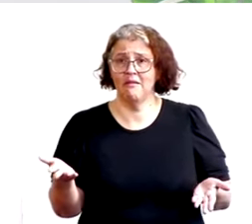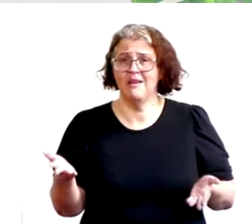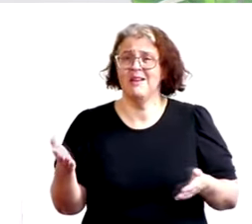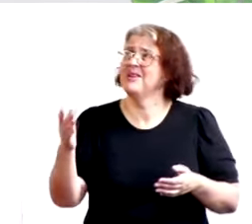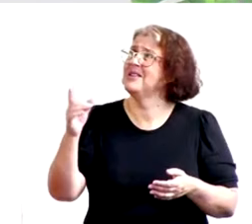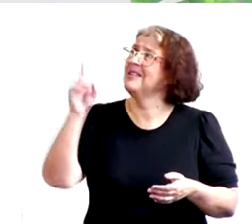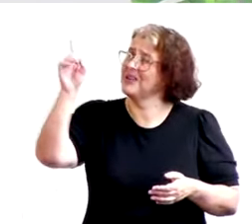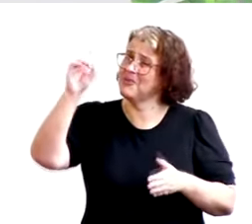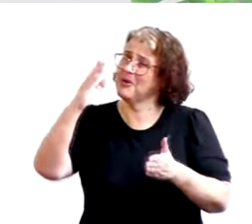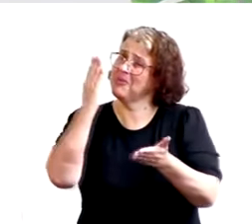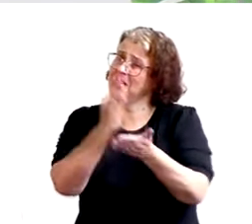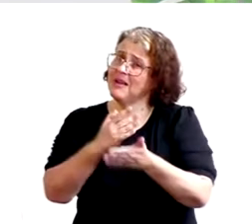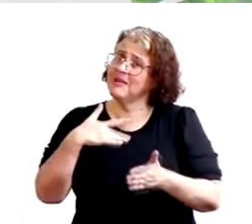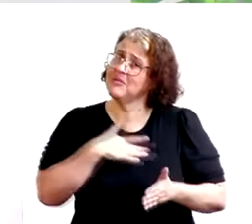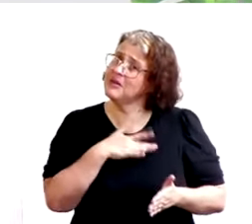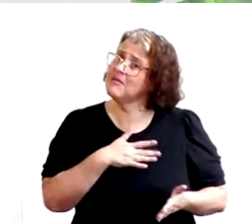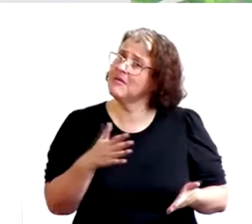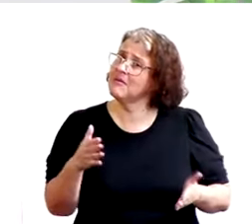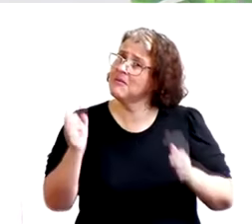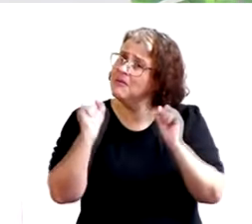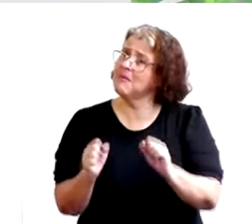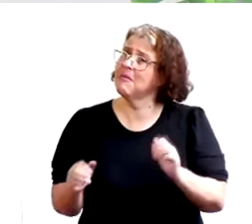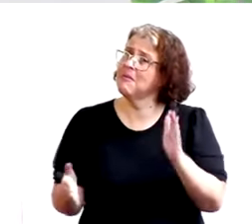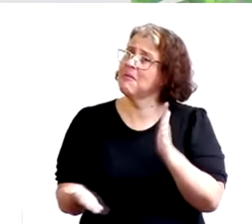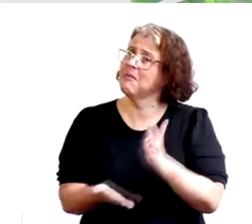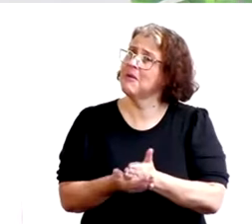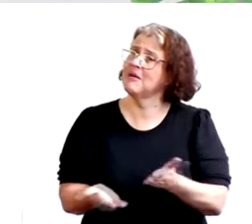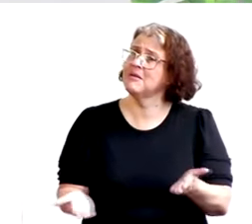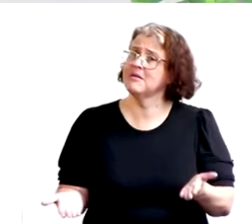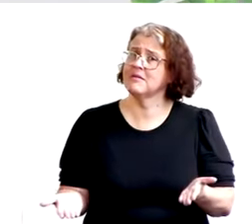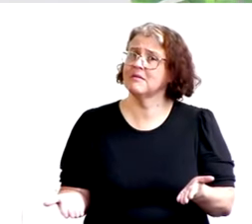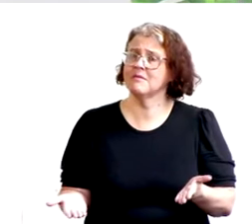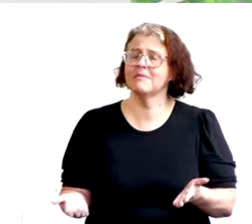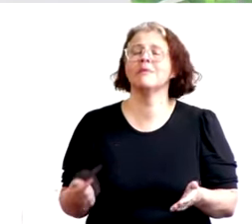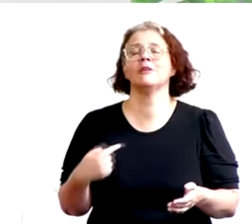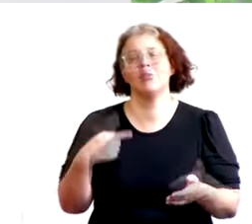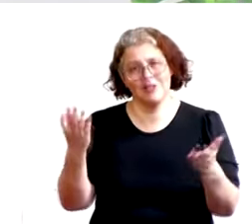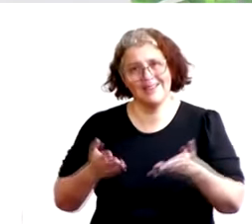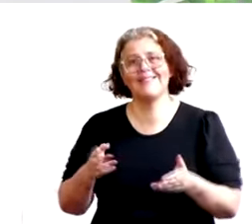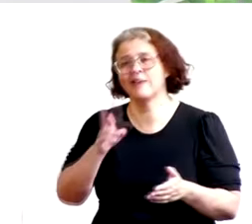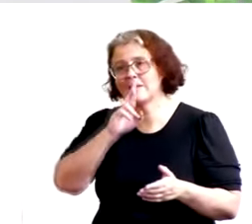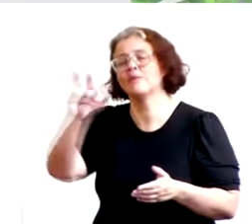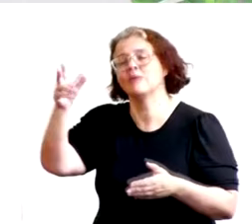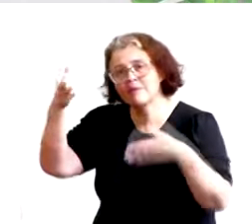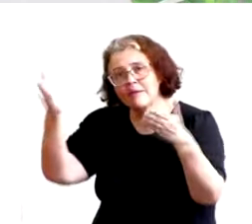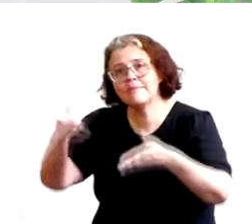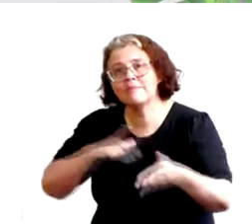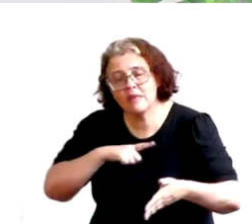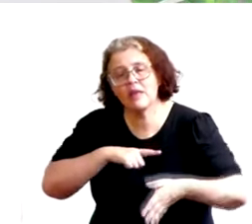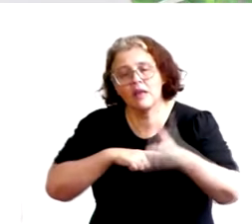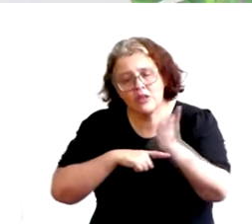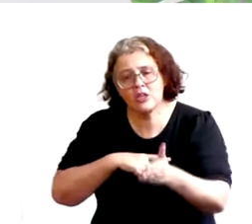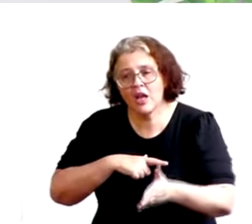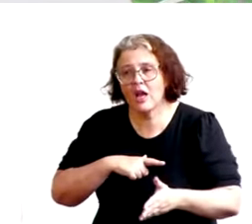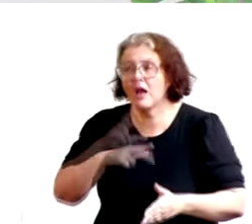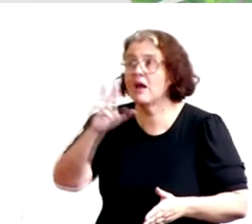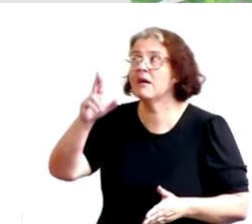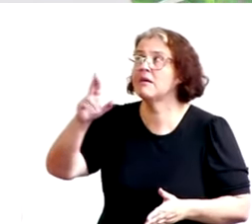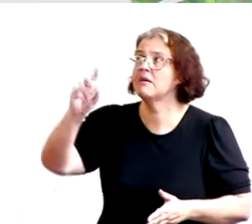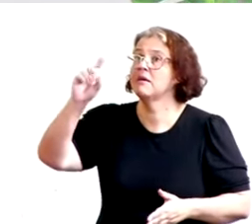cada uma dessas perguntas já possuem uma resposta e a resposta é um retumbante